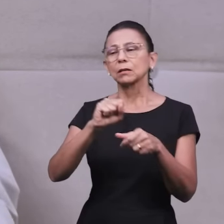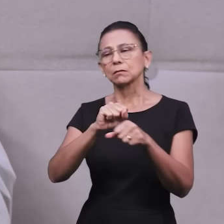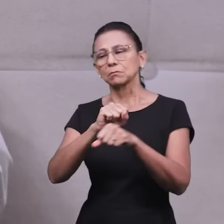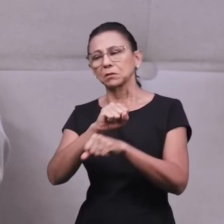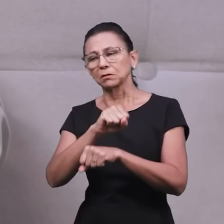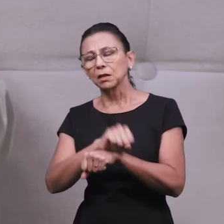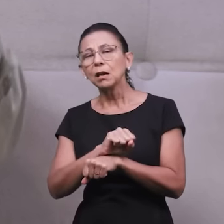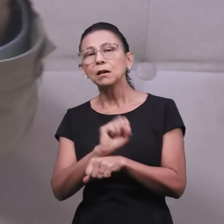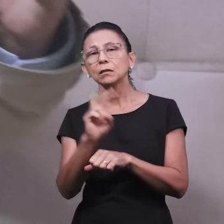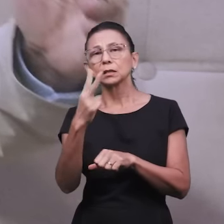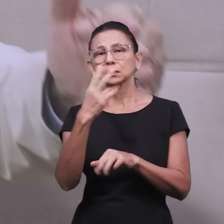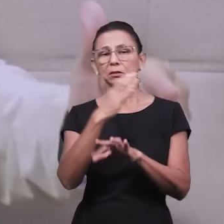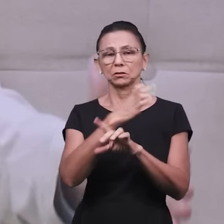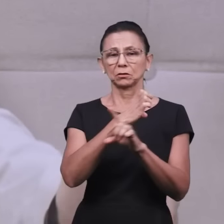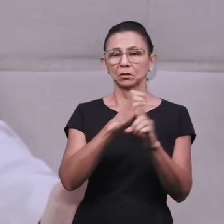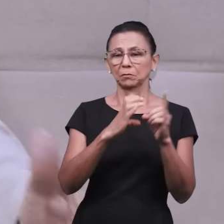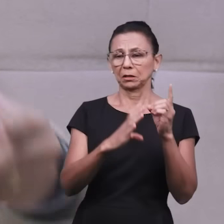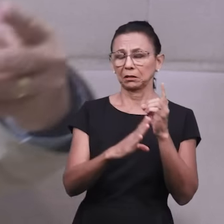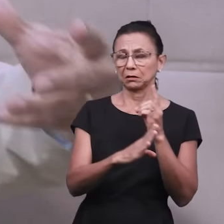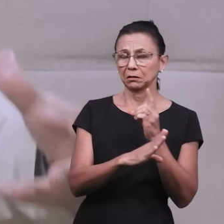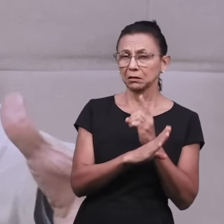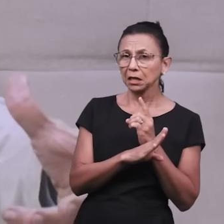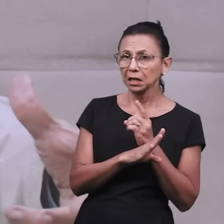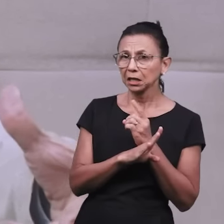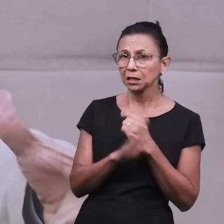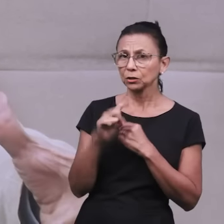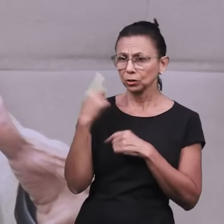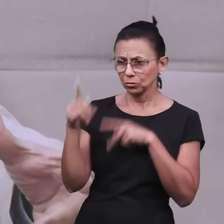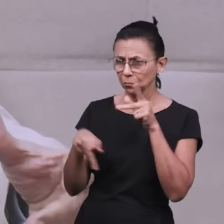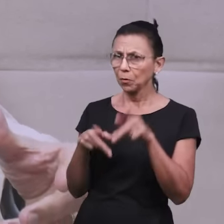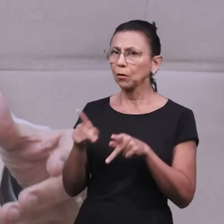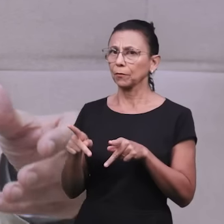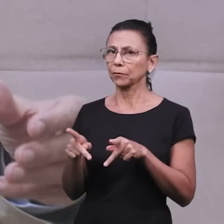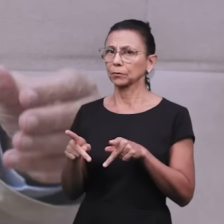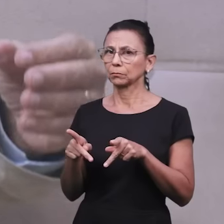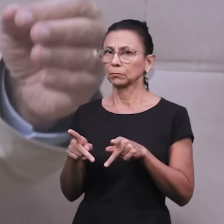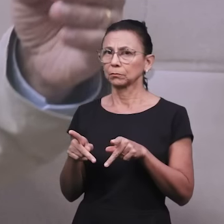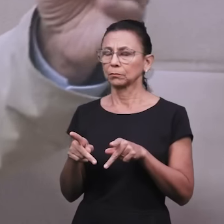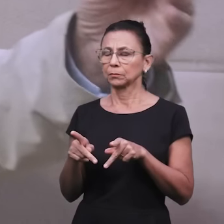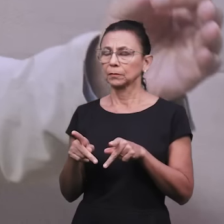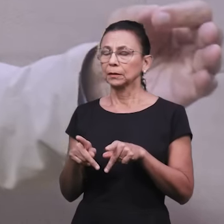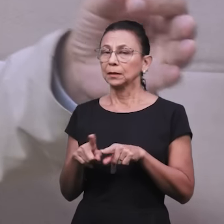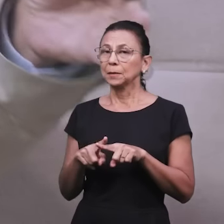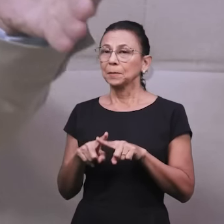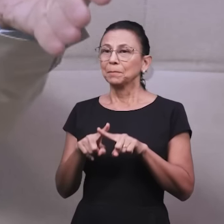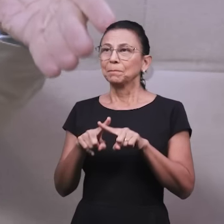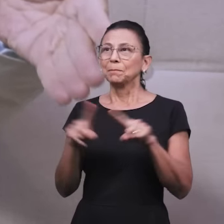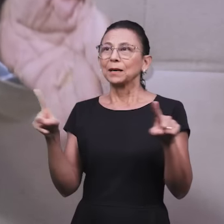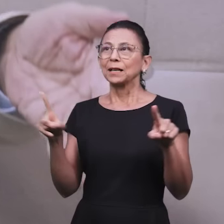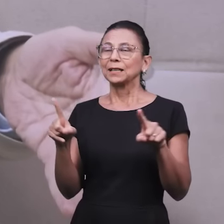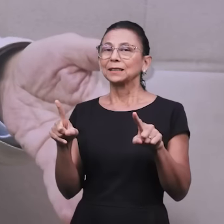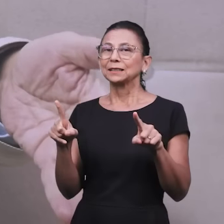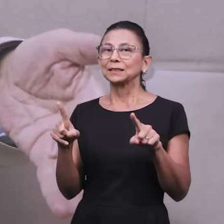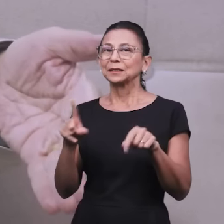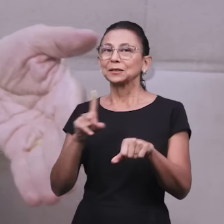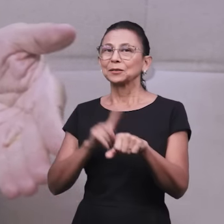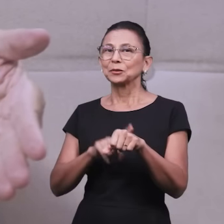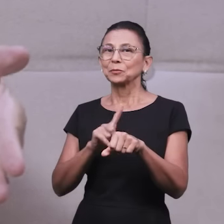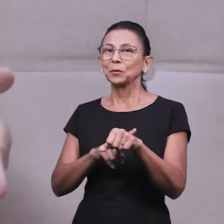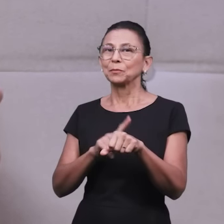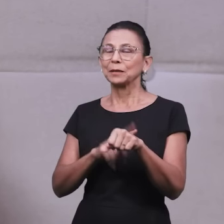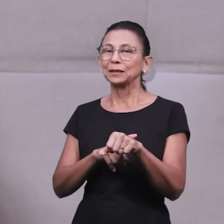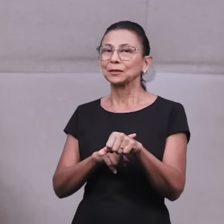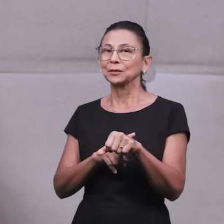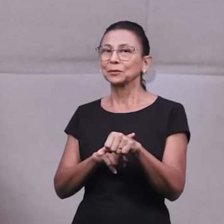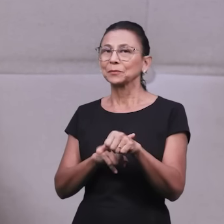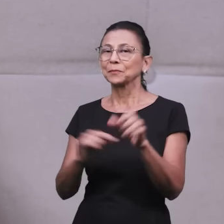seminário, escola bíblica dominical, vamos falar do nosso meio aqui. Mas naquele dia e hora, o seu coração